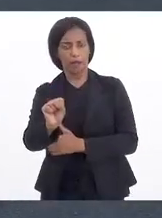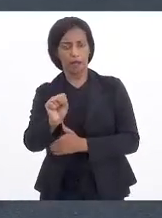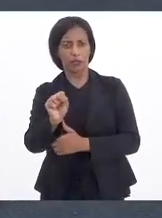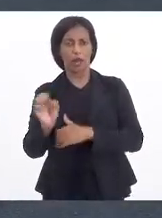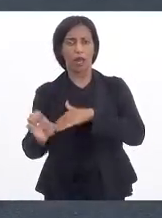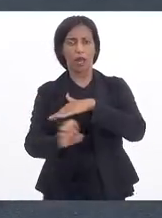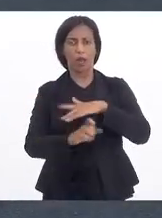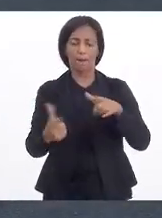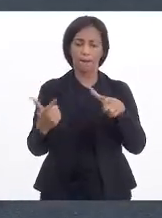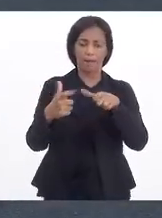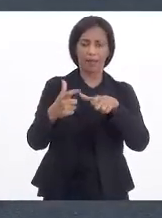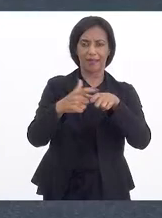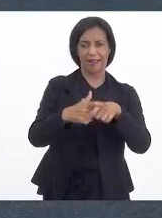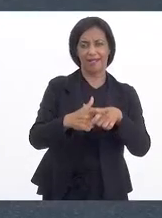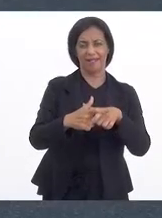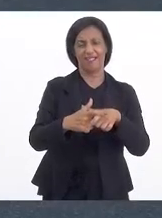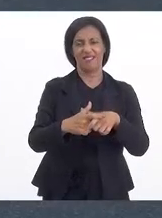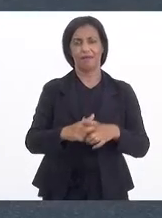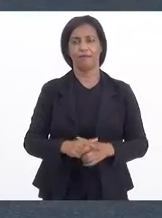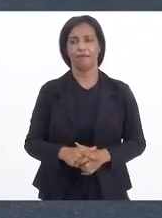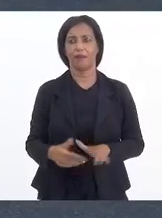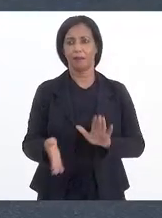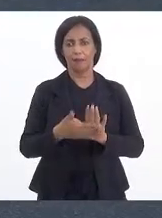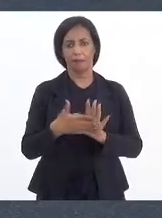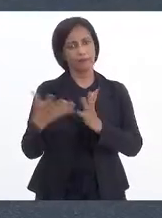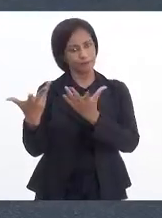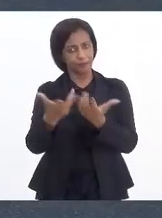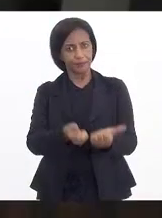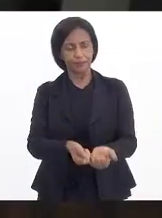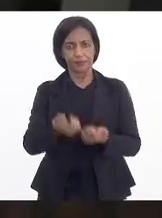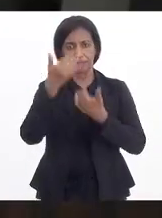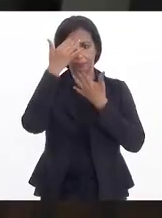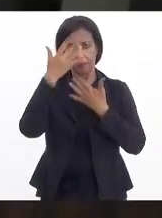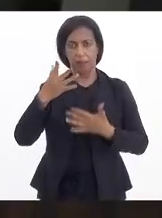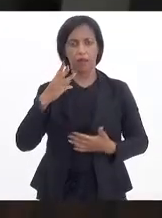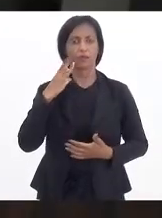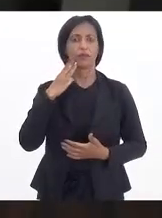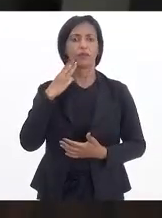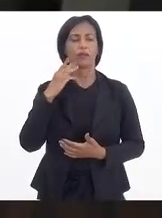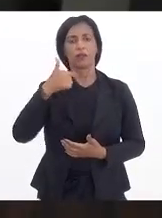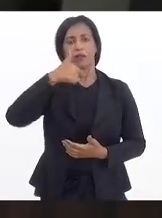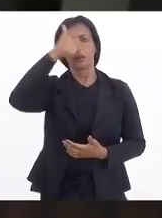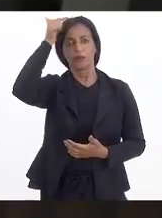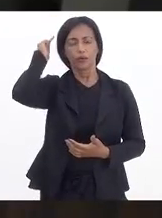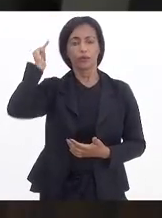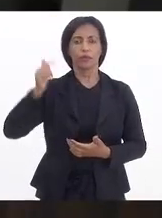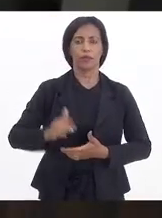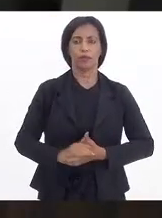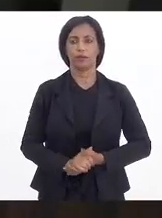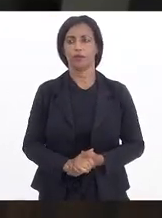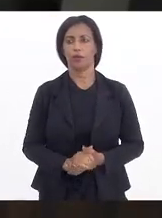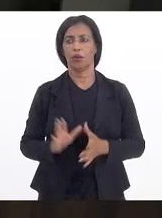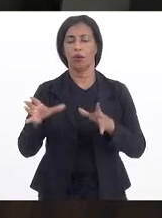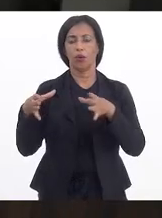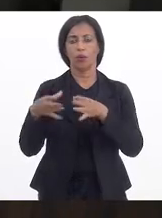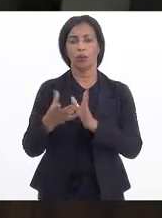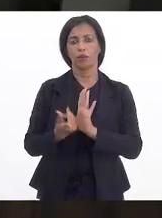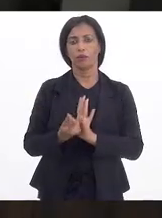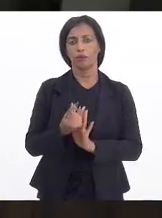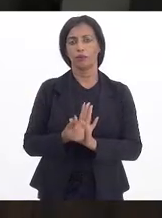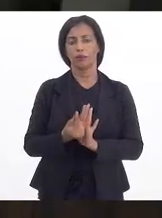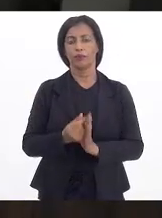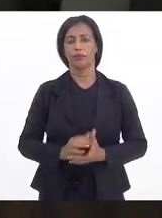empresas de pequeno porte parecer portanto é cobrado obrigado a deputado waldeck Deputado no escola comissão de